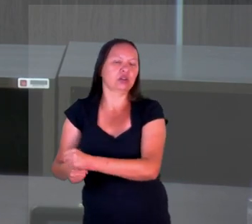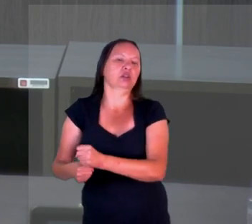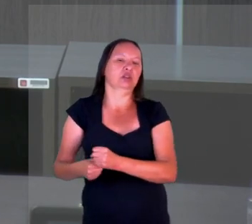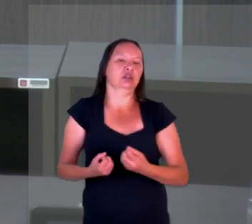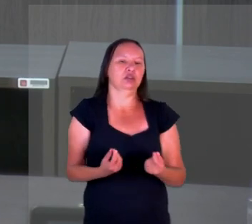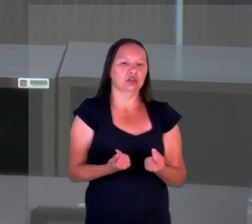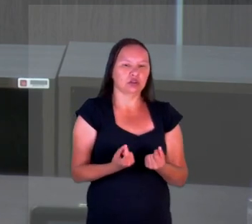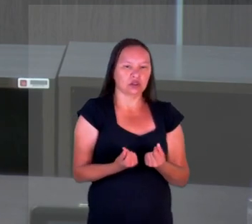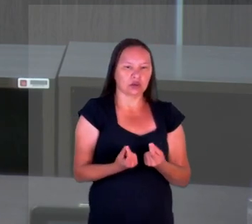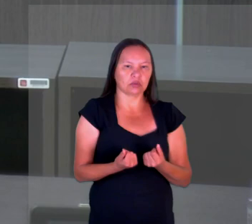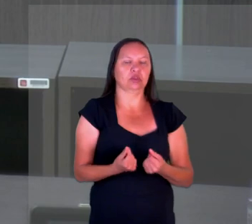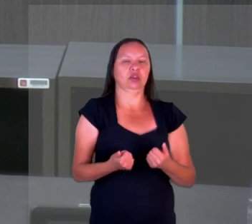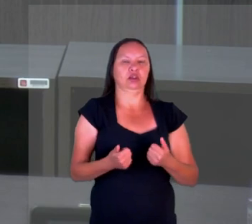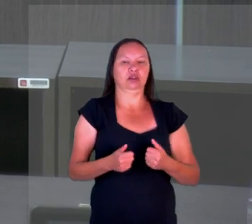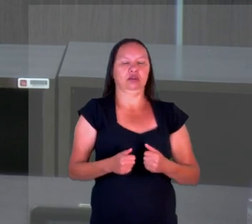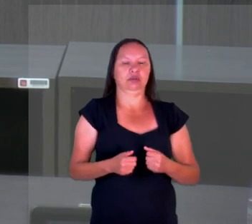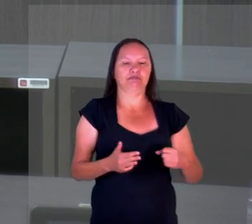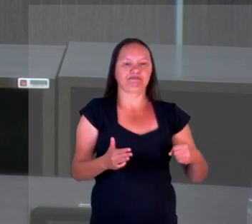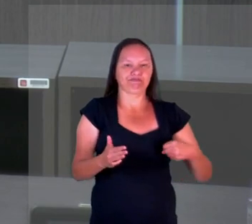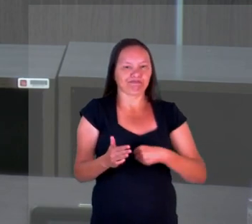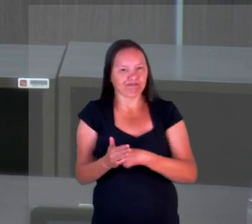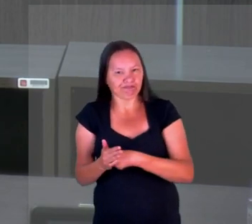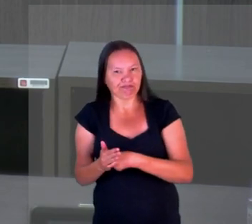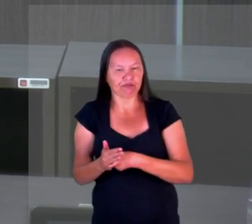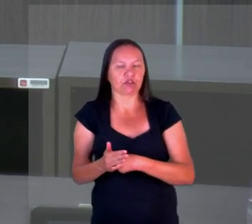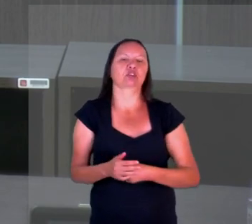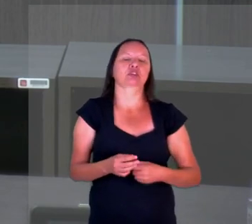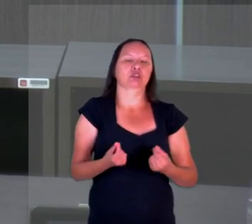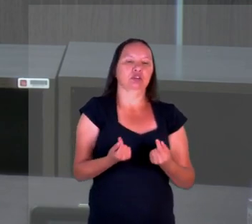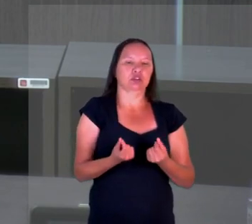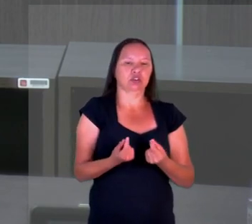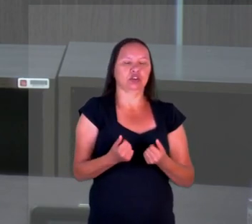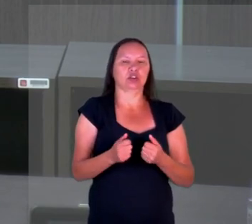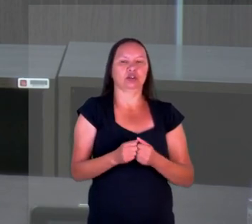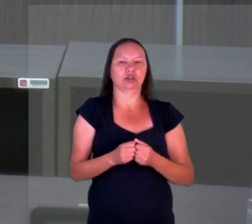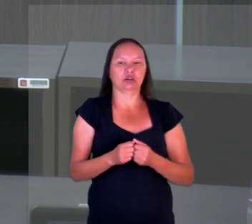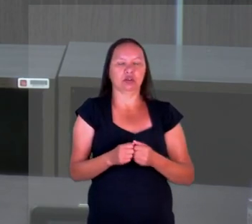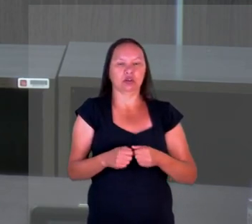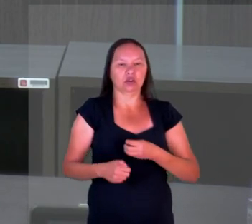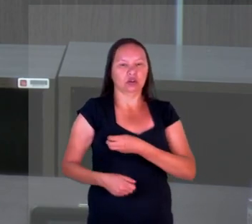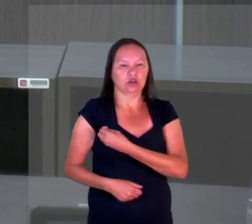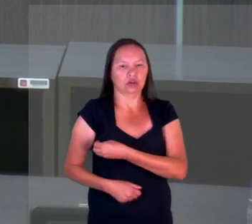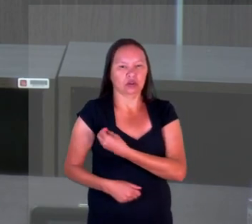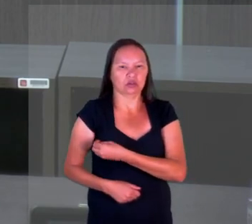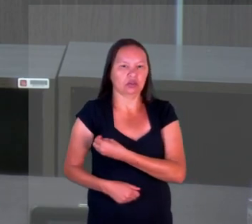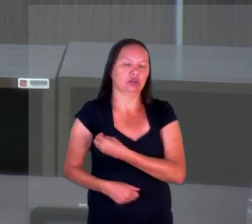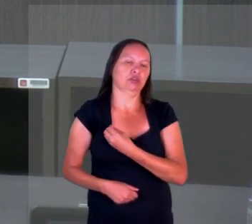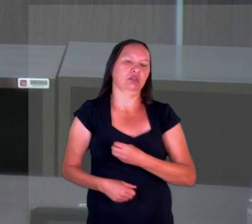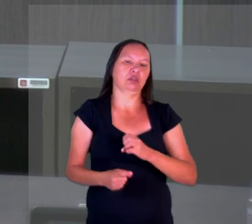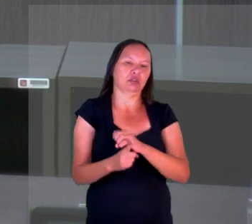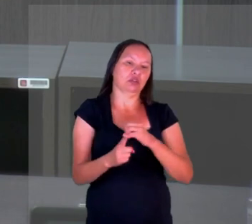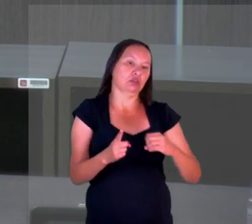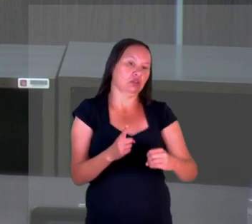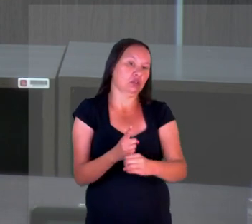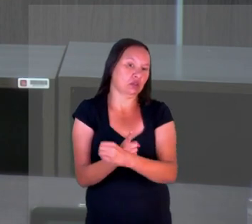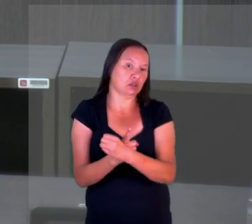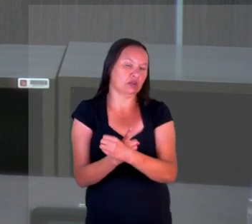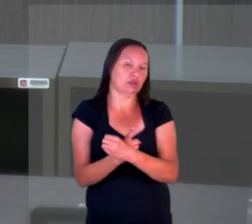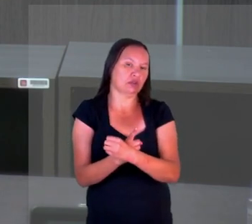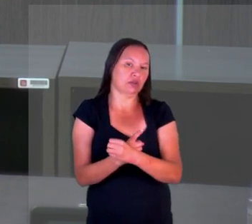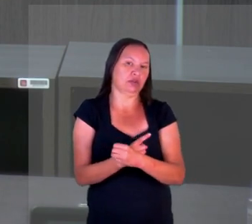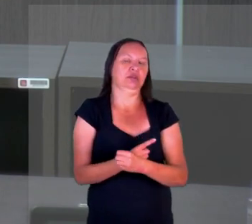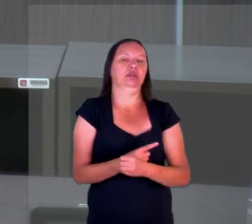alguma maneira eh combater essas disparidades nós vivemos numas numa numa uma sociedade que se